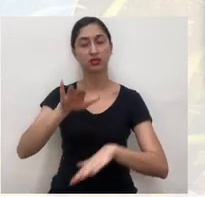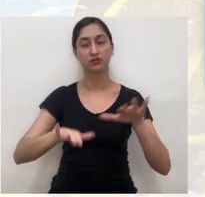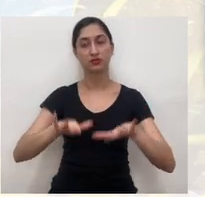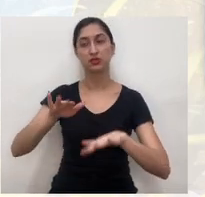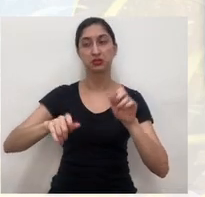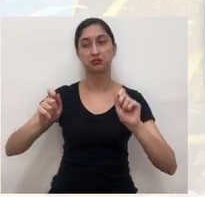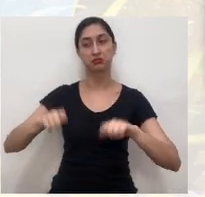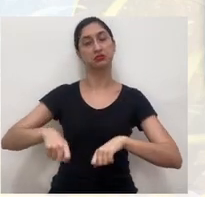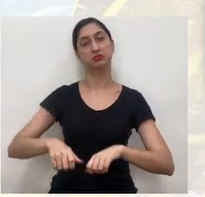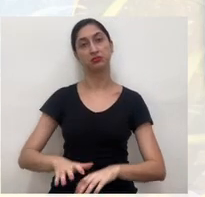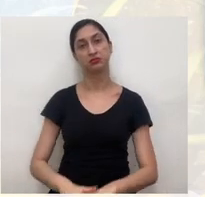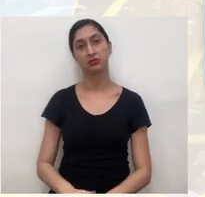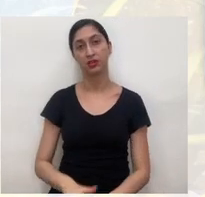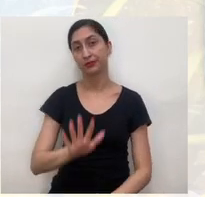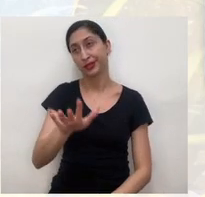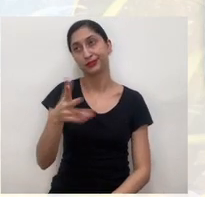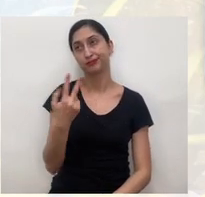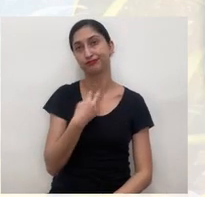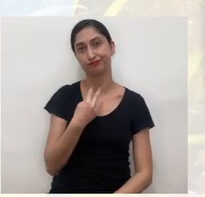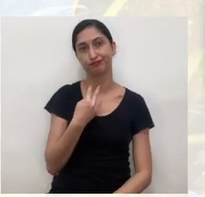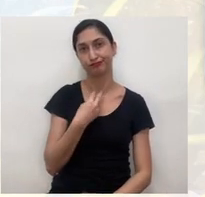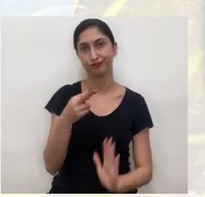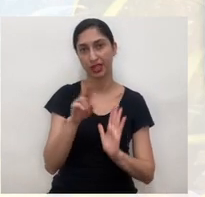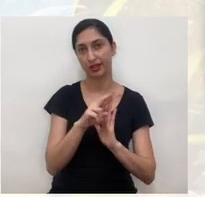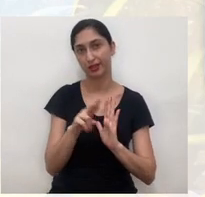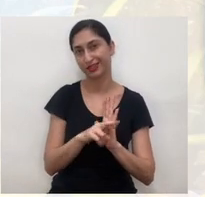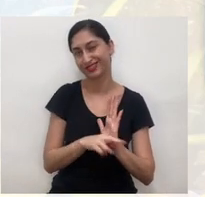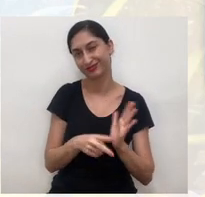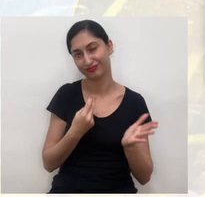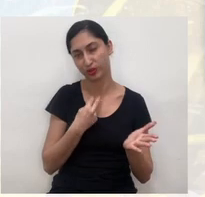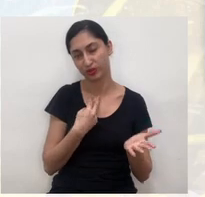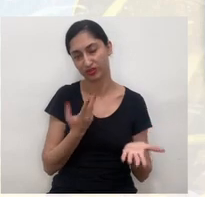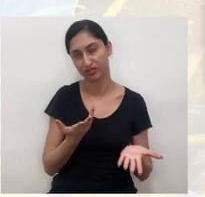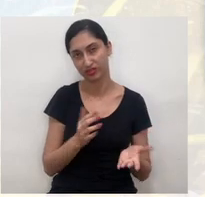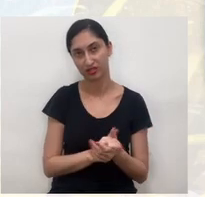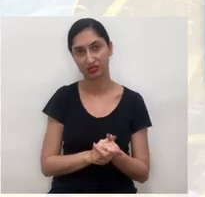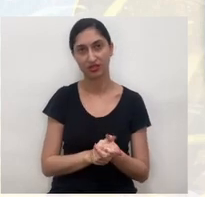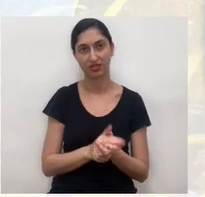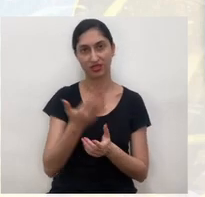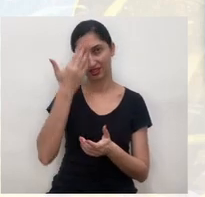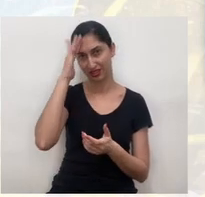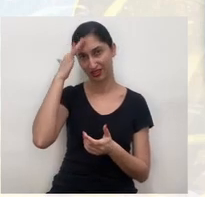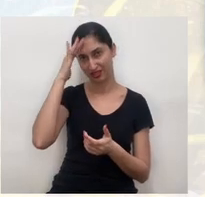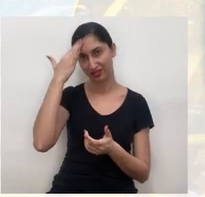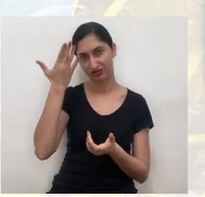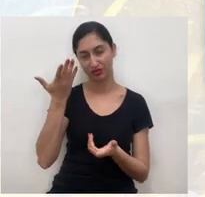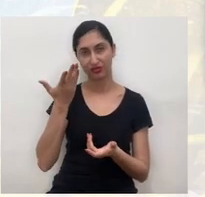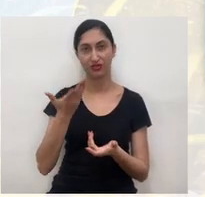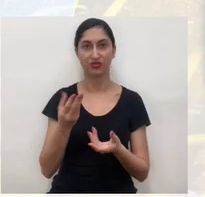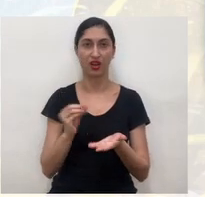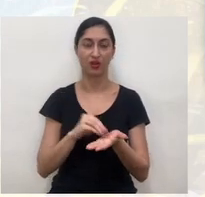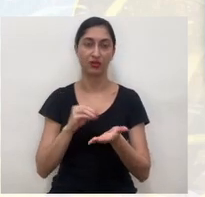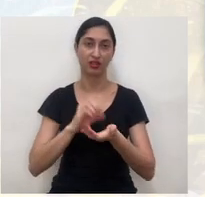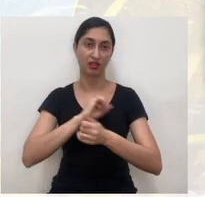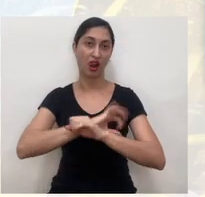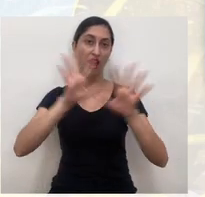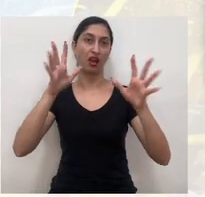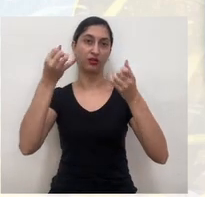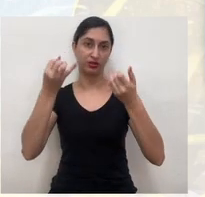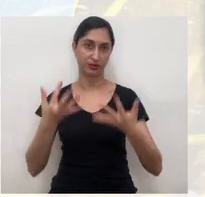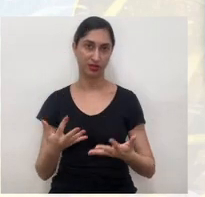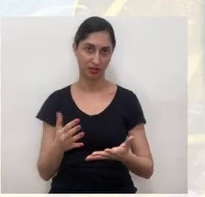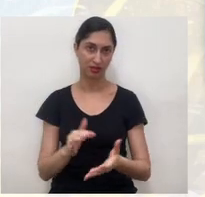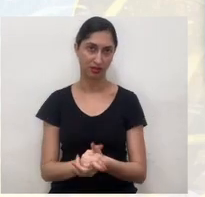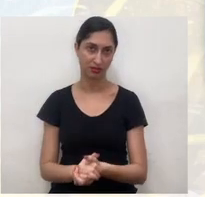Mas não se admite. Então, isso aí não está suficientemente esclarecido. No caso do jardim da